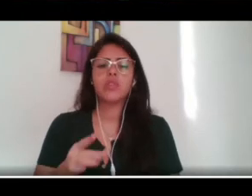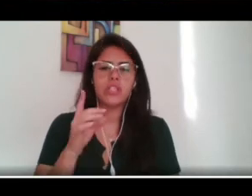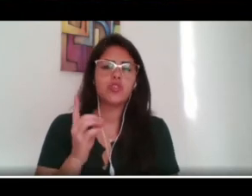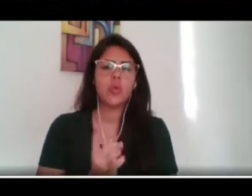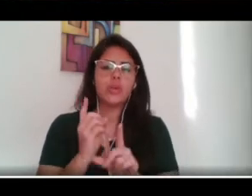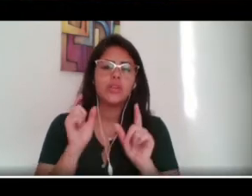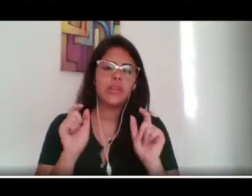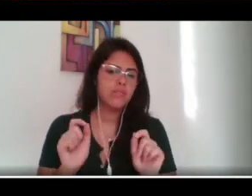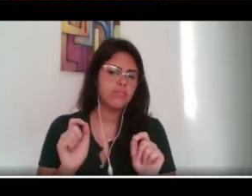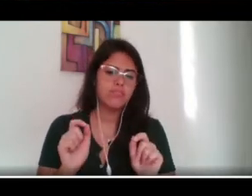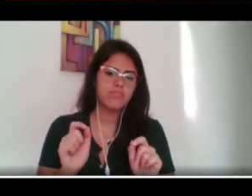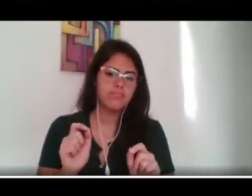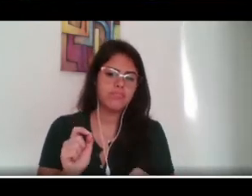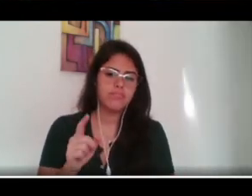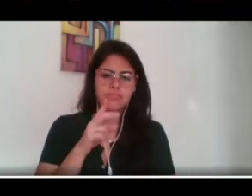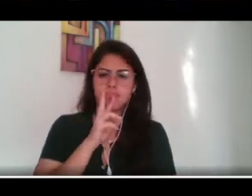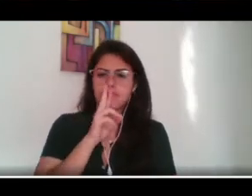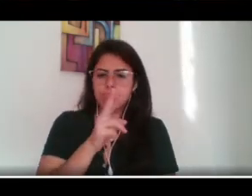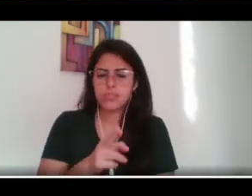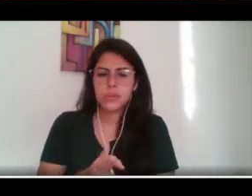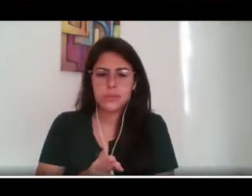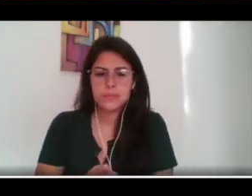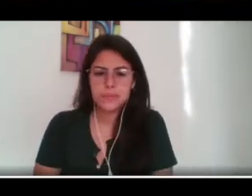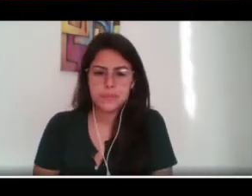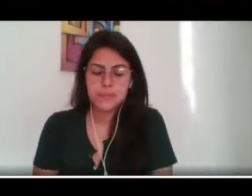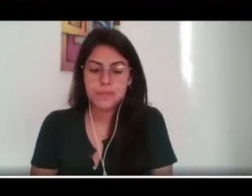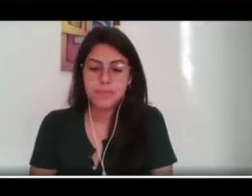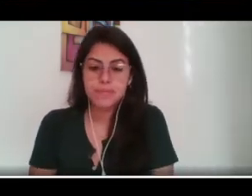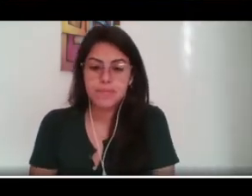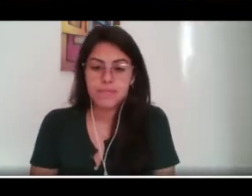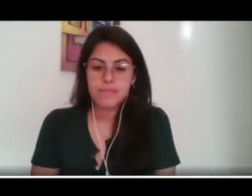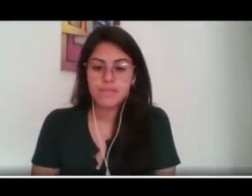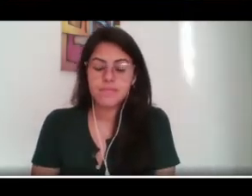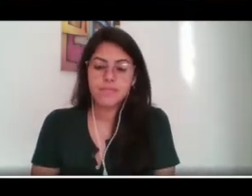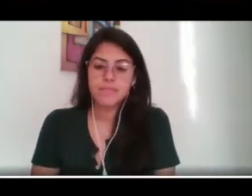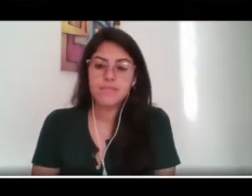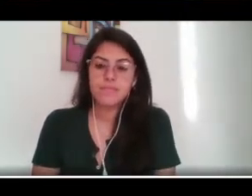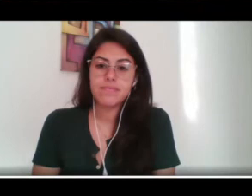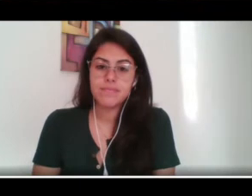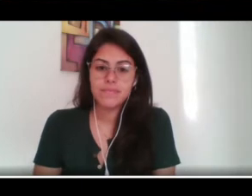módulo, que é 34,6